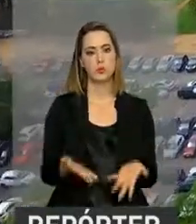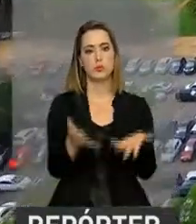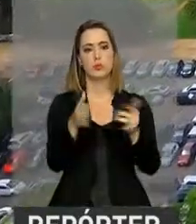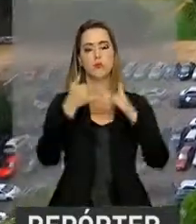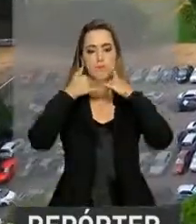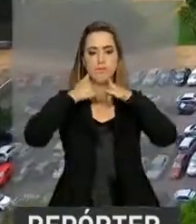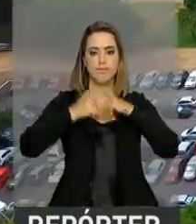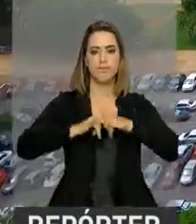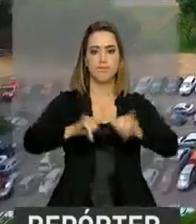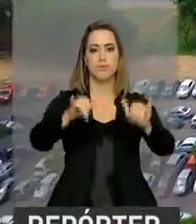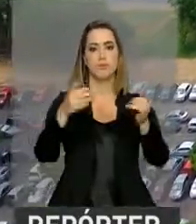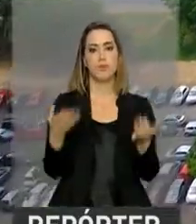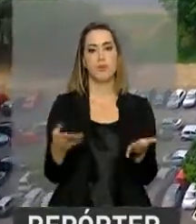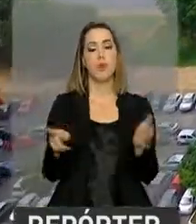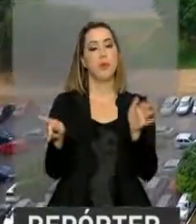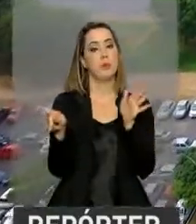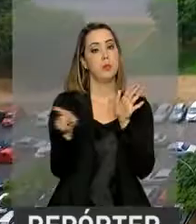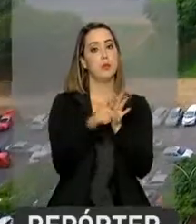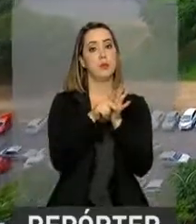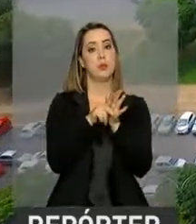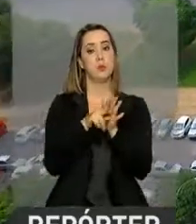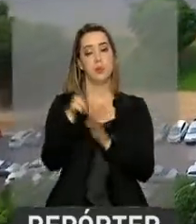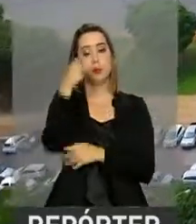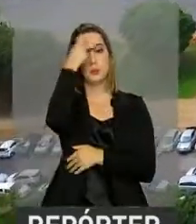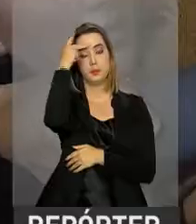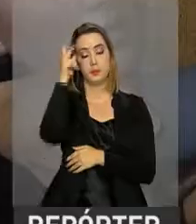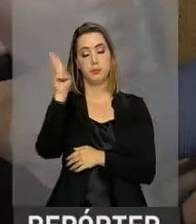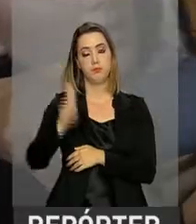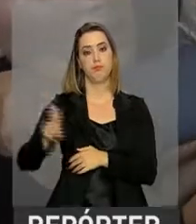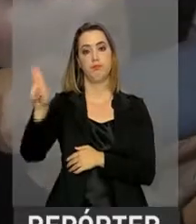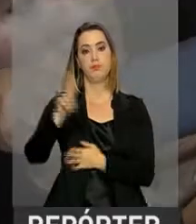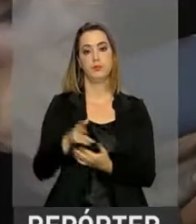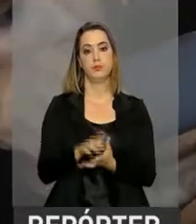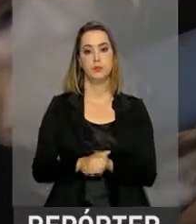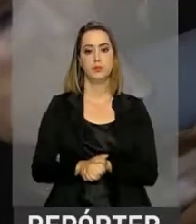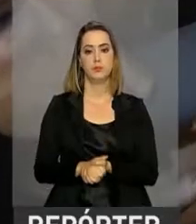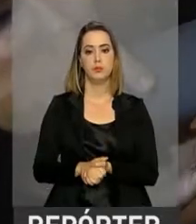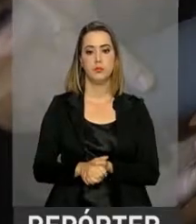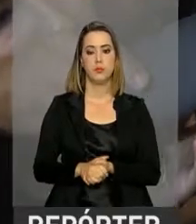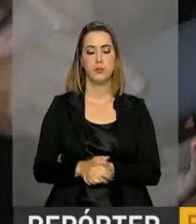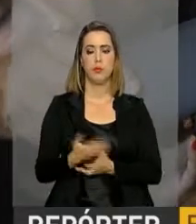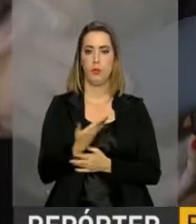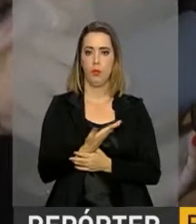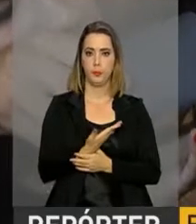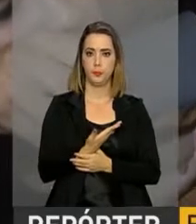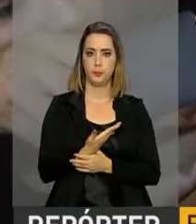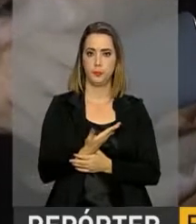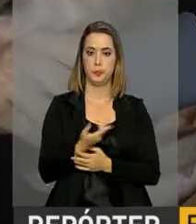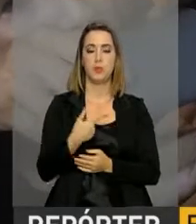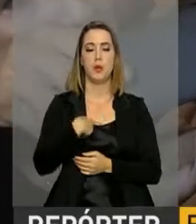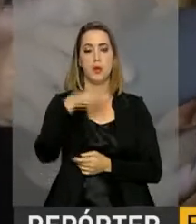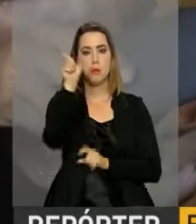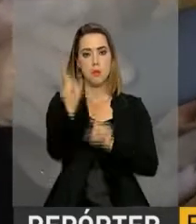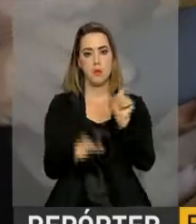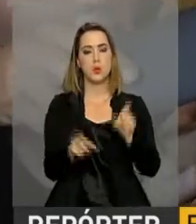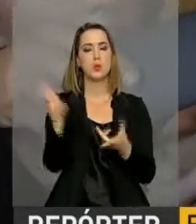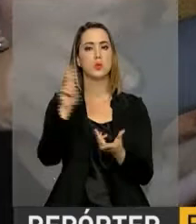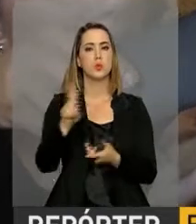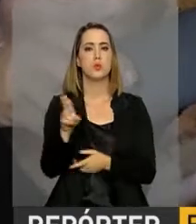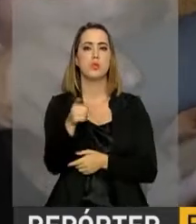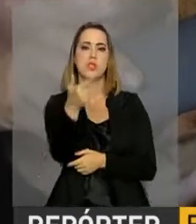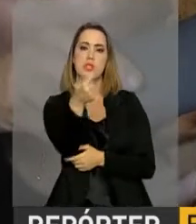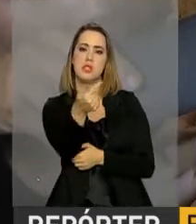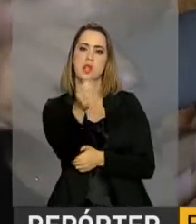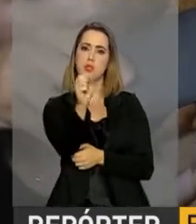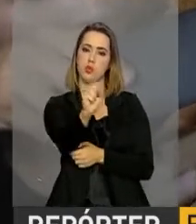de energia elétrica pelos próprios consumidores. Isso tem um payback, a depender do consumo, em torno de 7 a